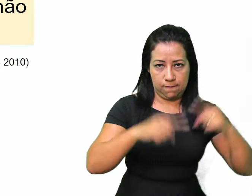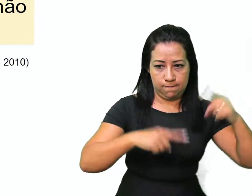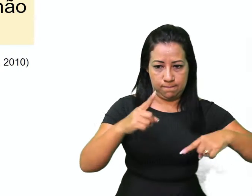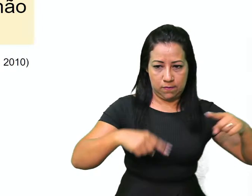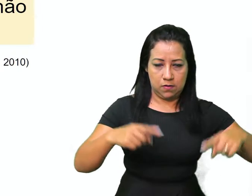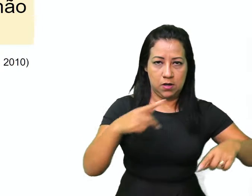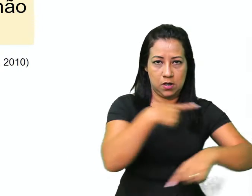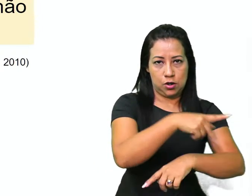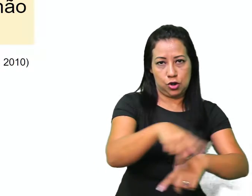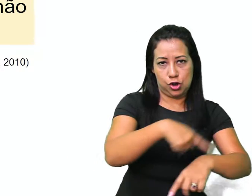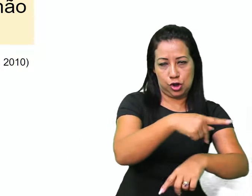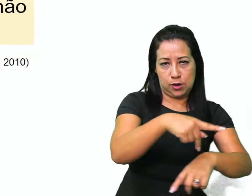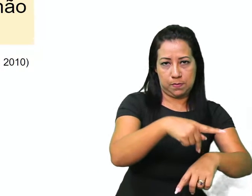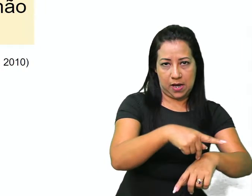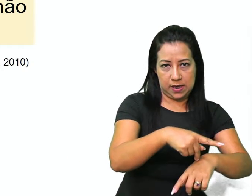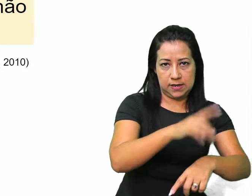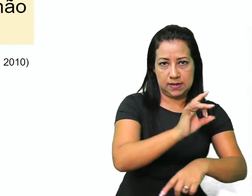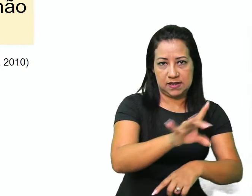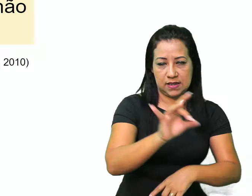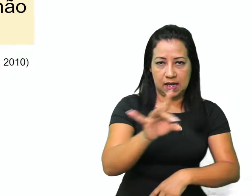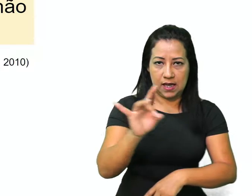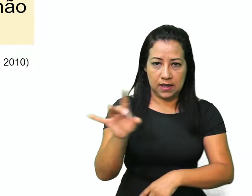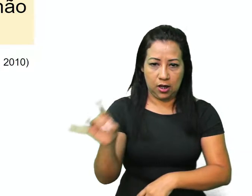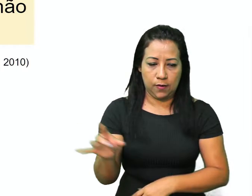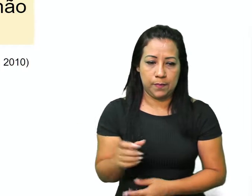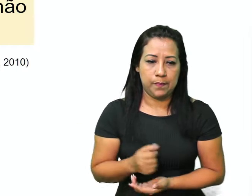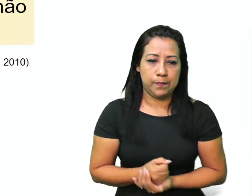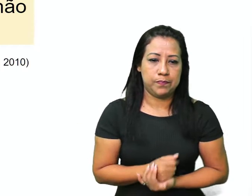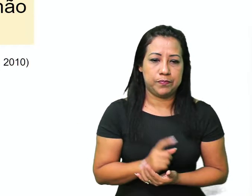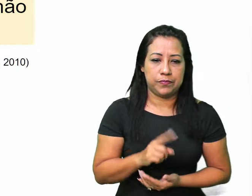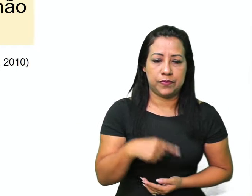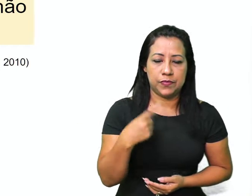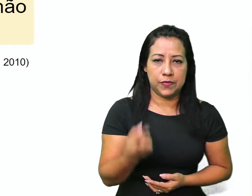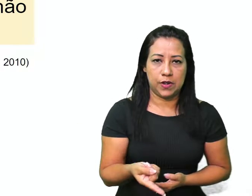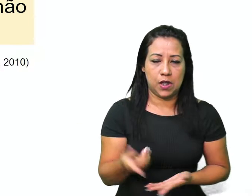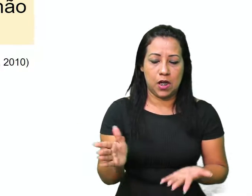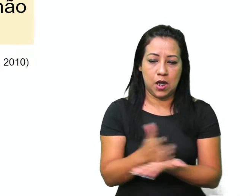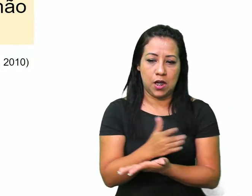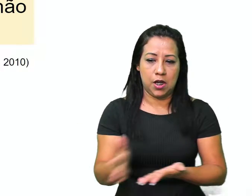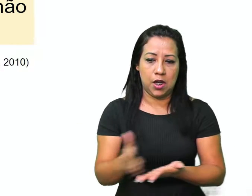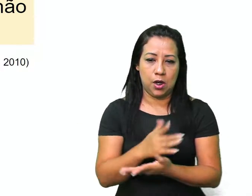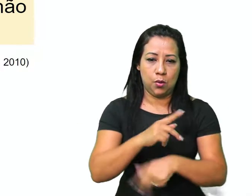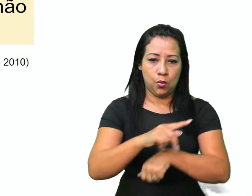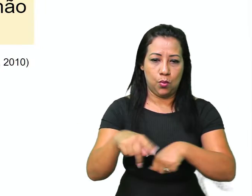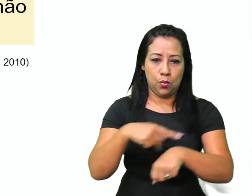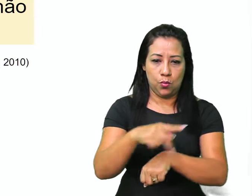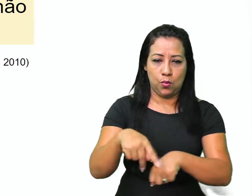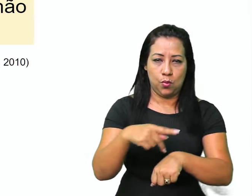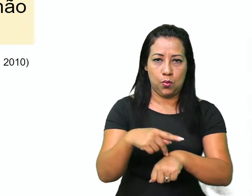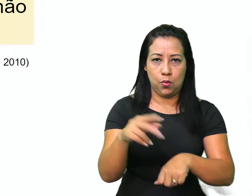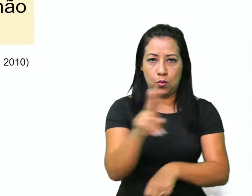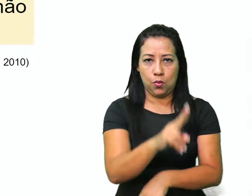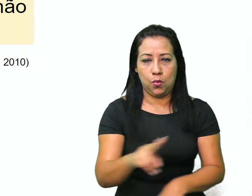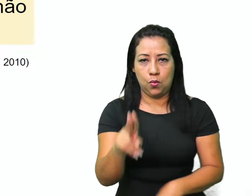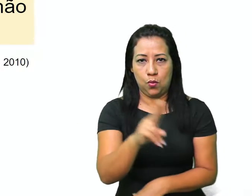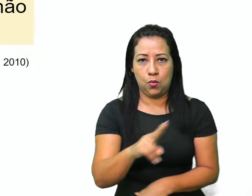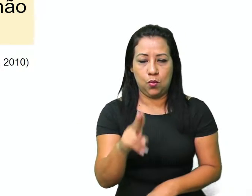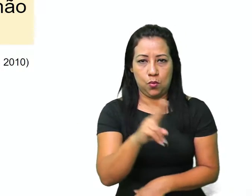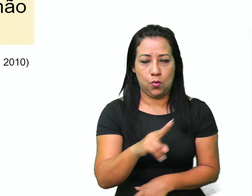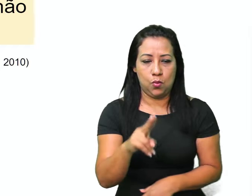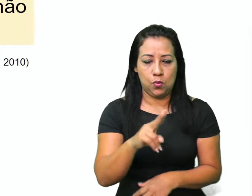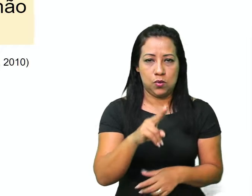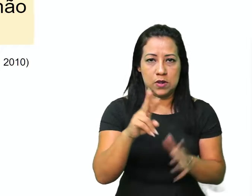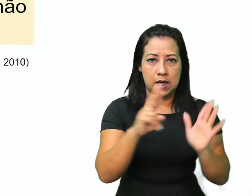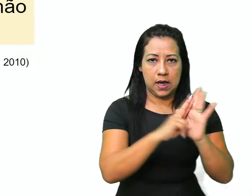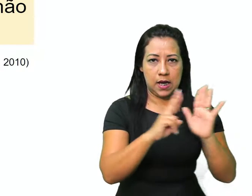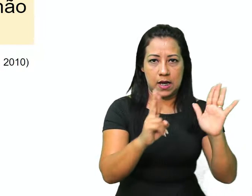Sem problema, tá bom? Depois, em alguns países utiliza o critério demográfico para definir o